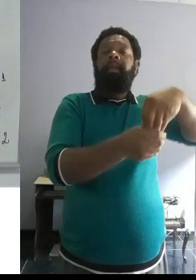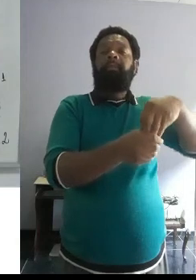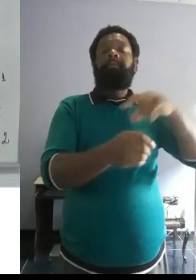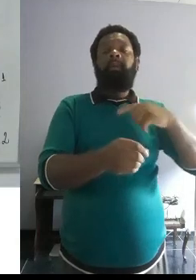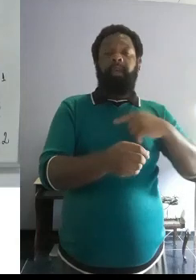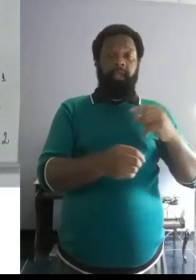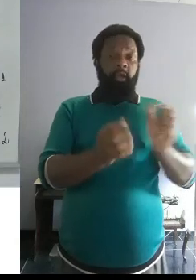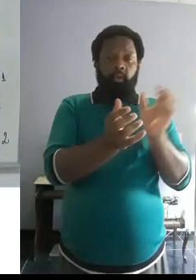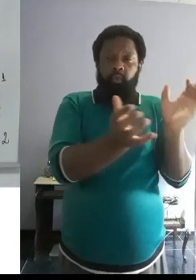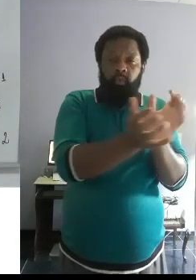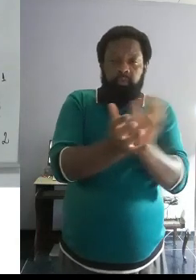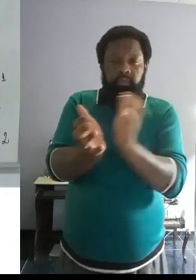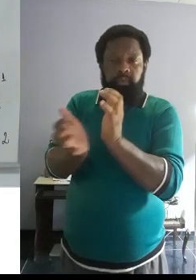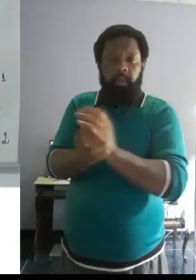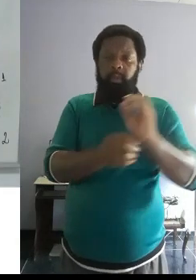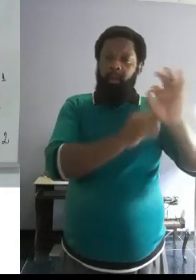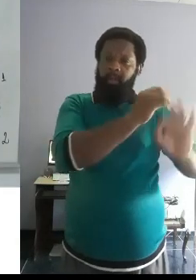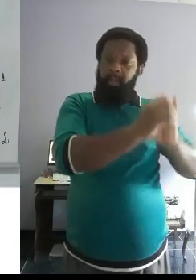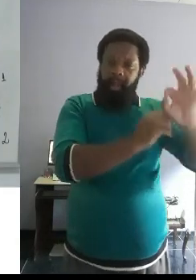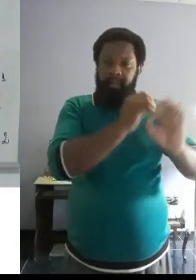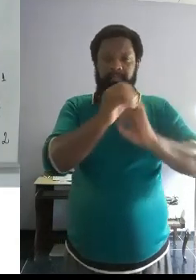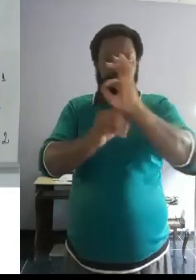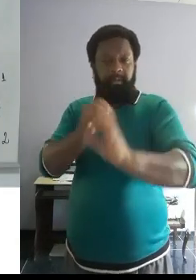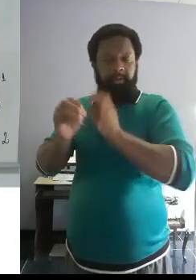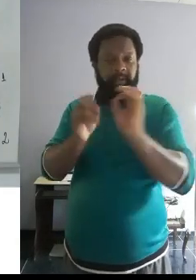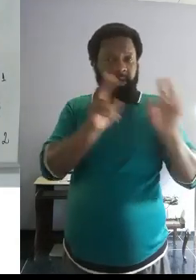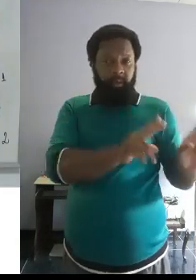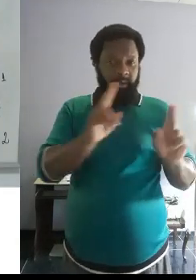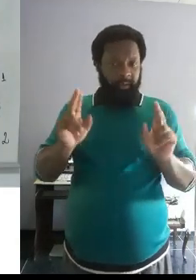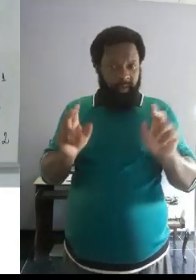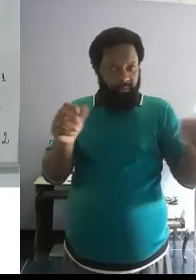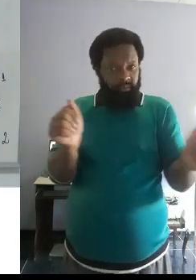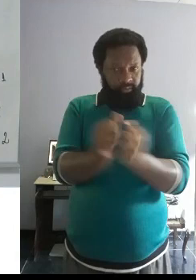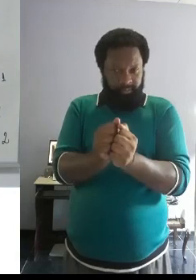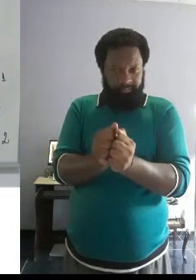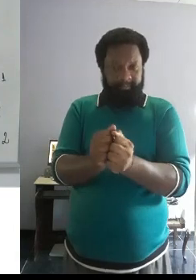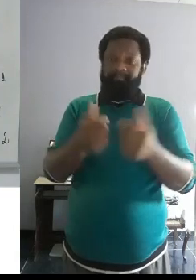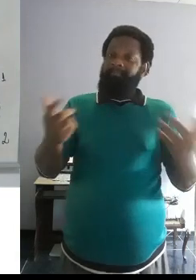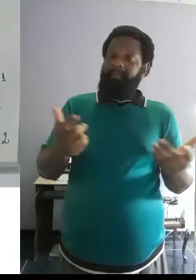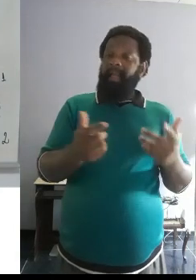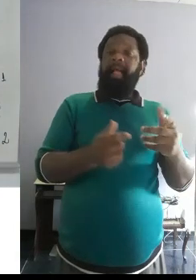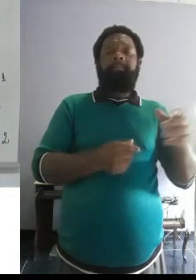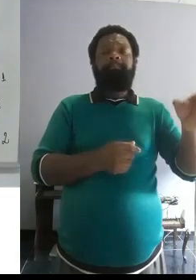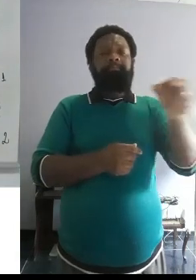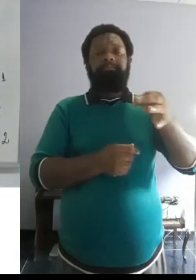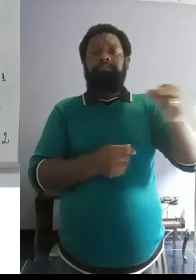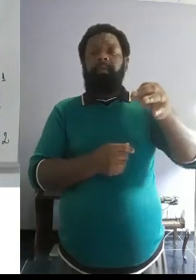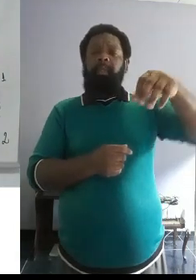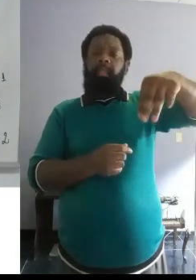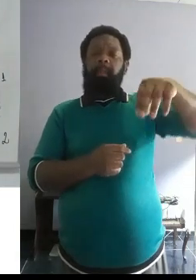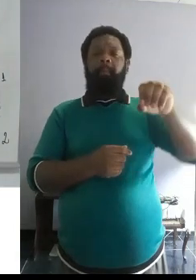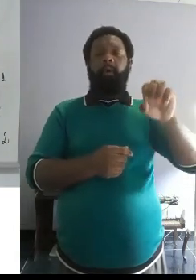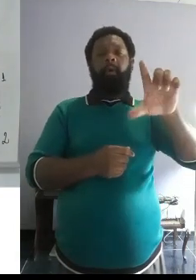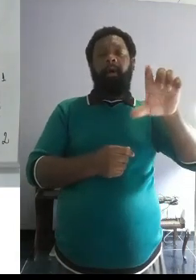elemento químico existe um conjunto de átomos que são quimicamente iguais. Perfeito? A molécula, o que é a molécula? Ela é